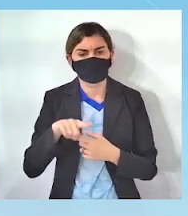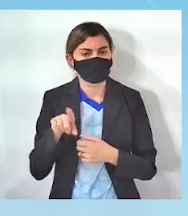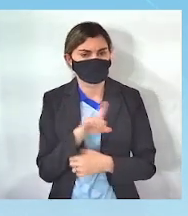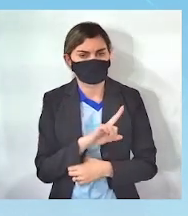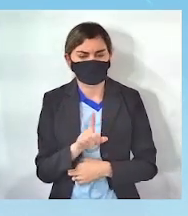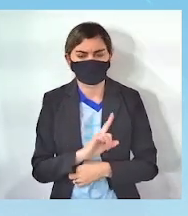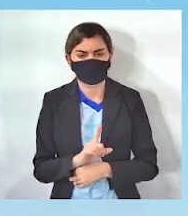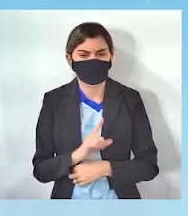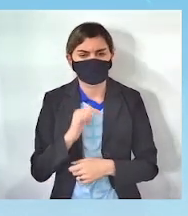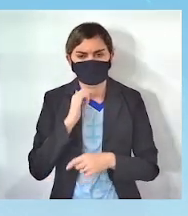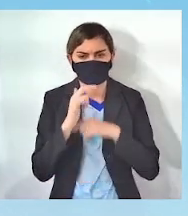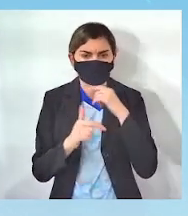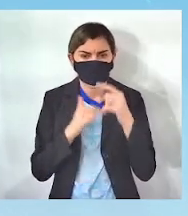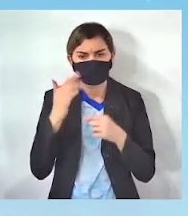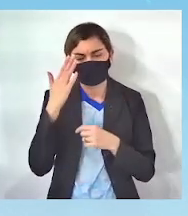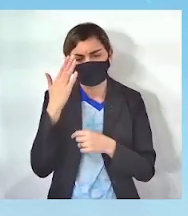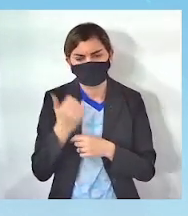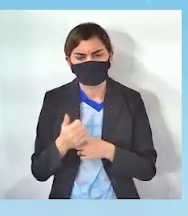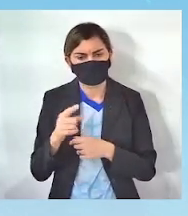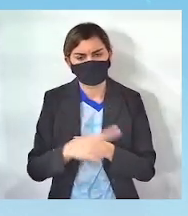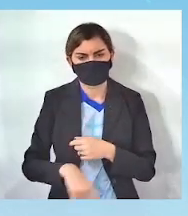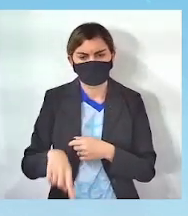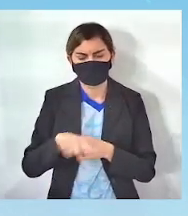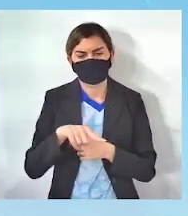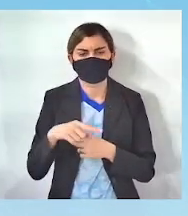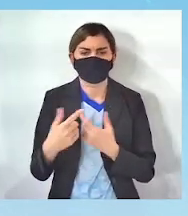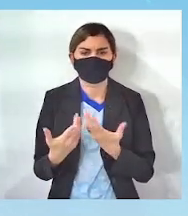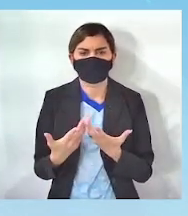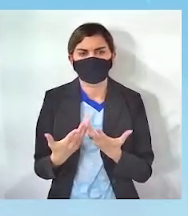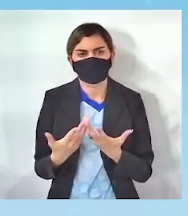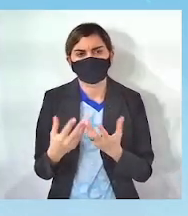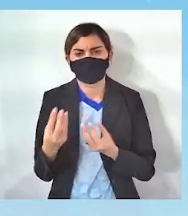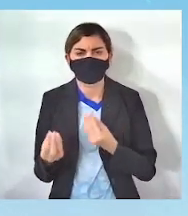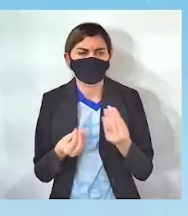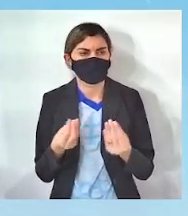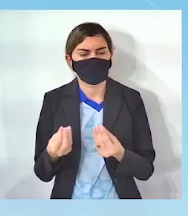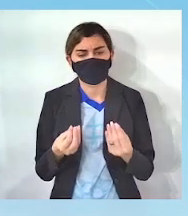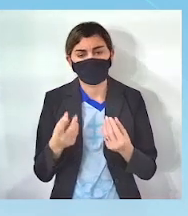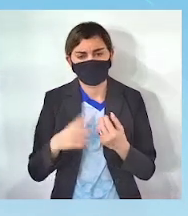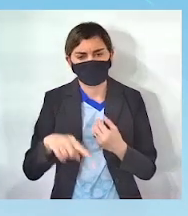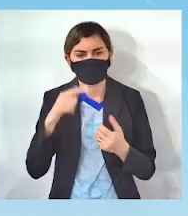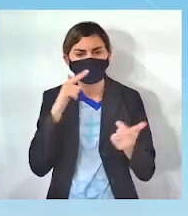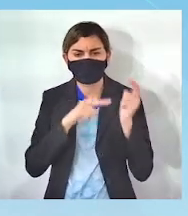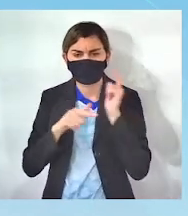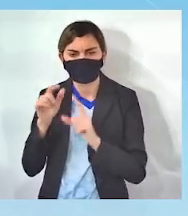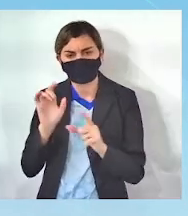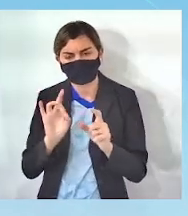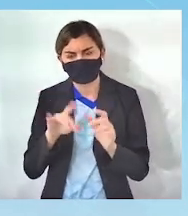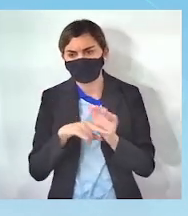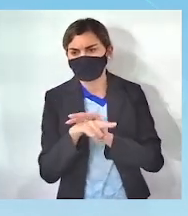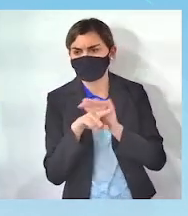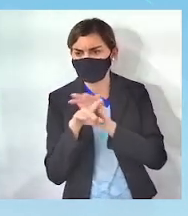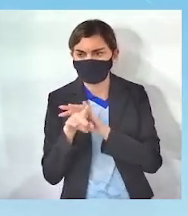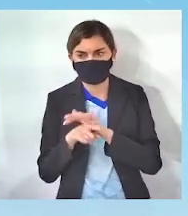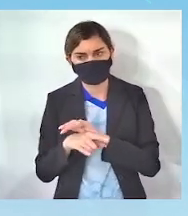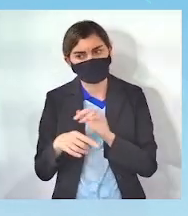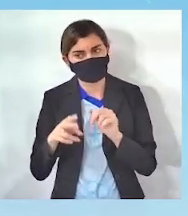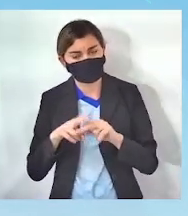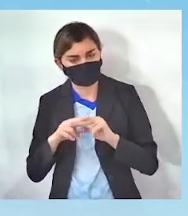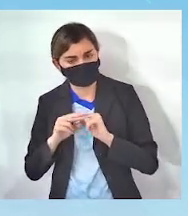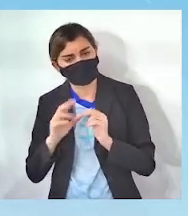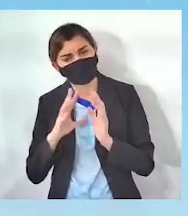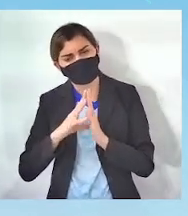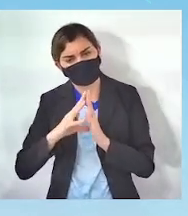não conseguimos saber nos meandros, nos detalhes como ele de fato. A gente consegue apenas especular. É por isso que é